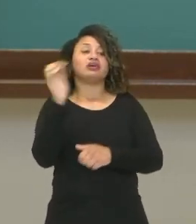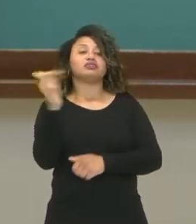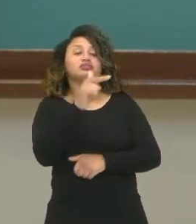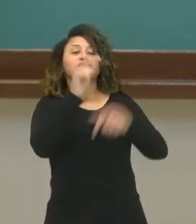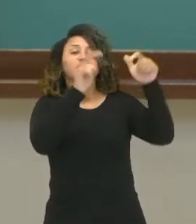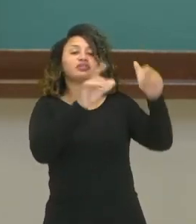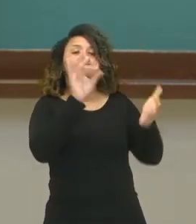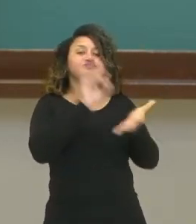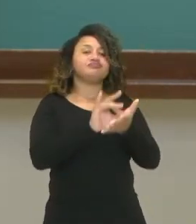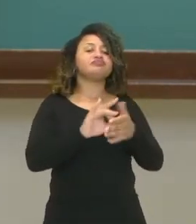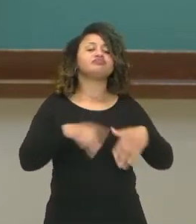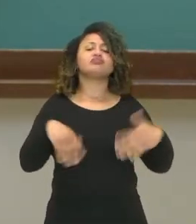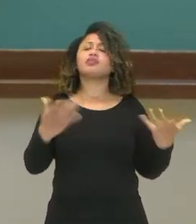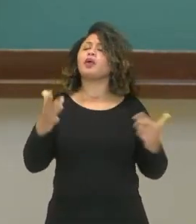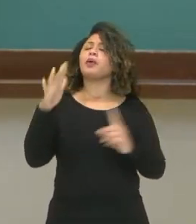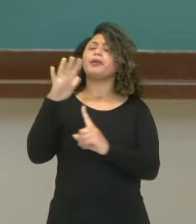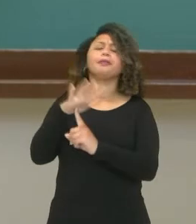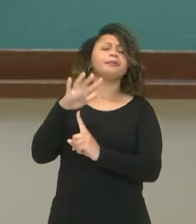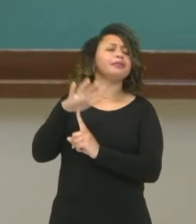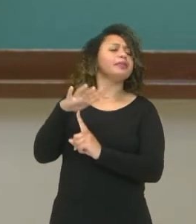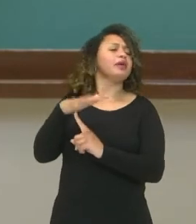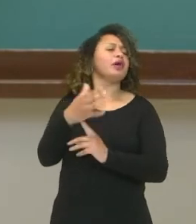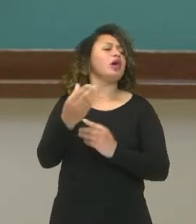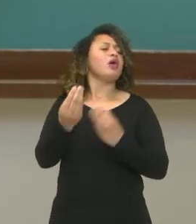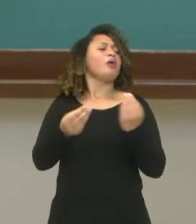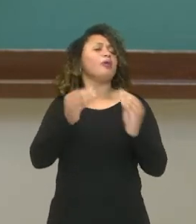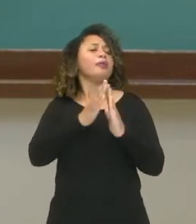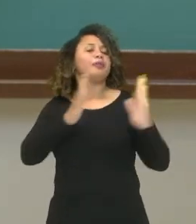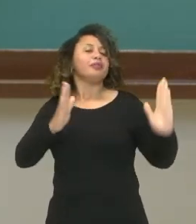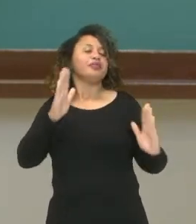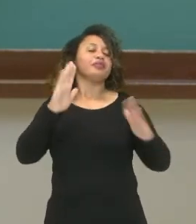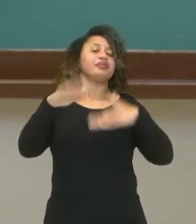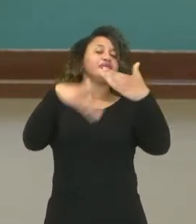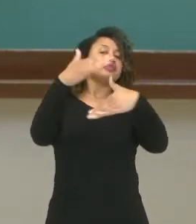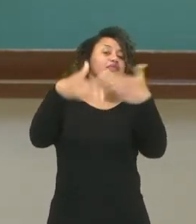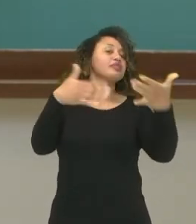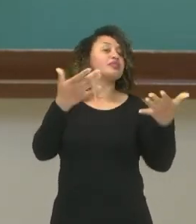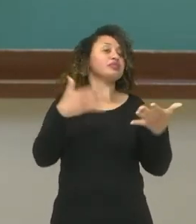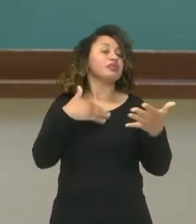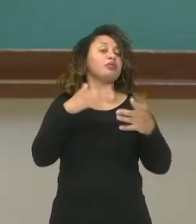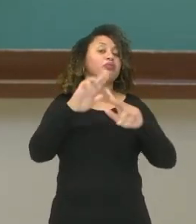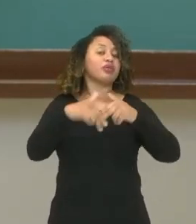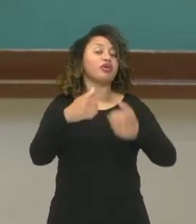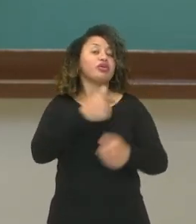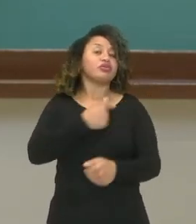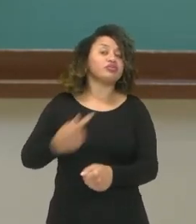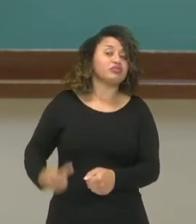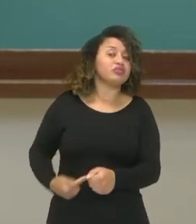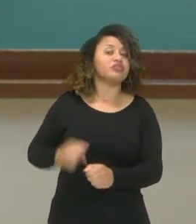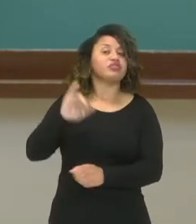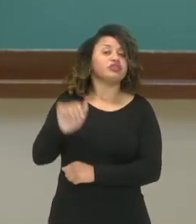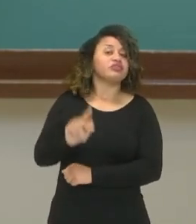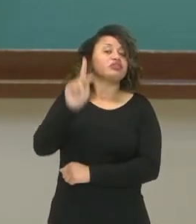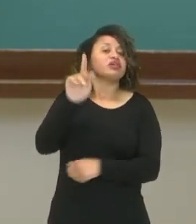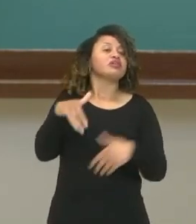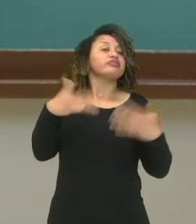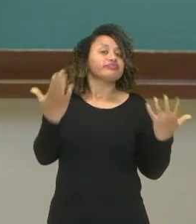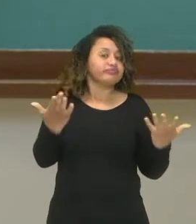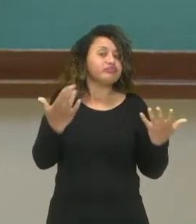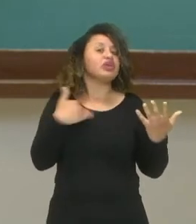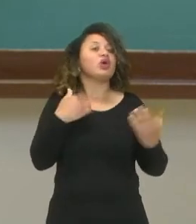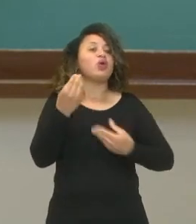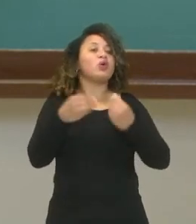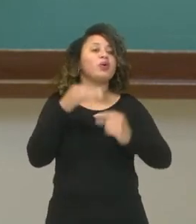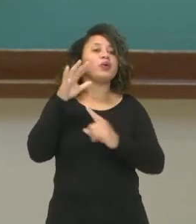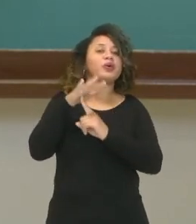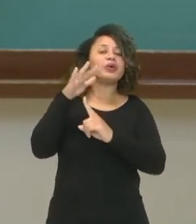o Paraná neste período de desenvolvimento iniciado a partir do governo de Juscelino Kubitschek? Como o Paraná